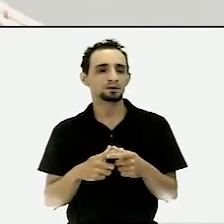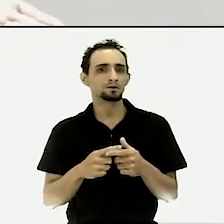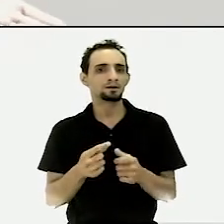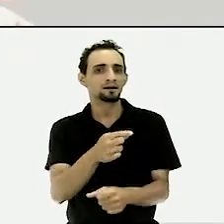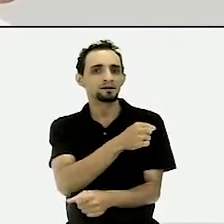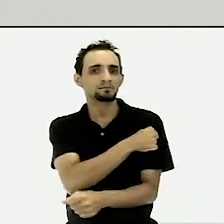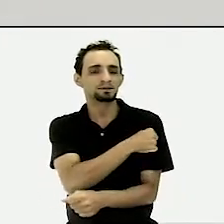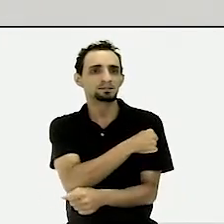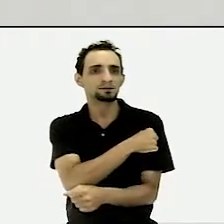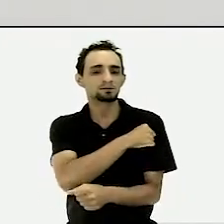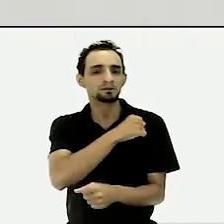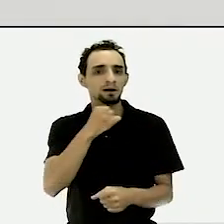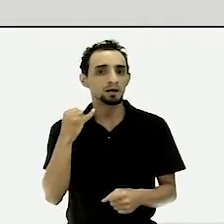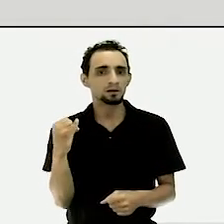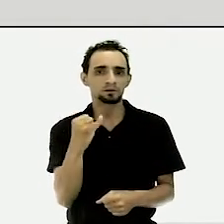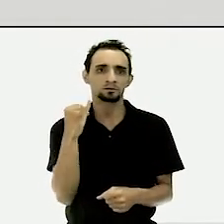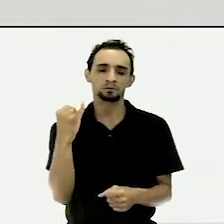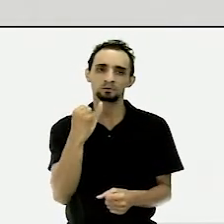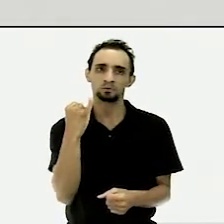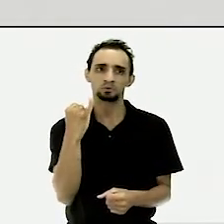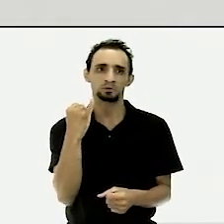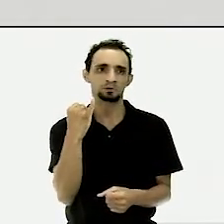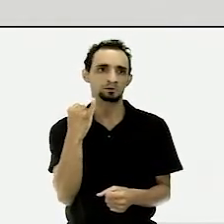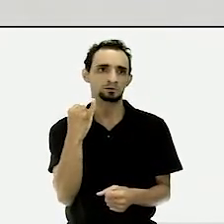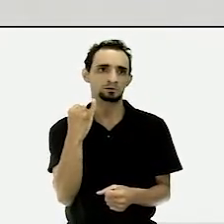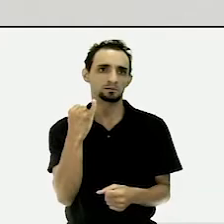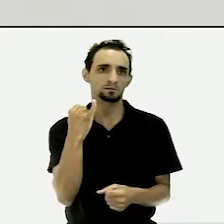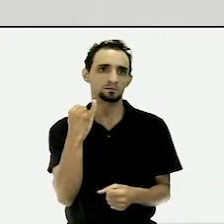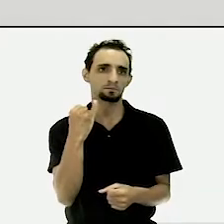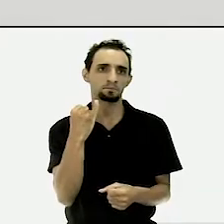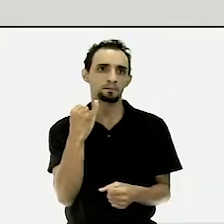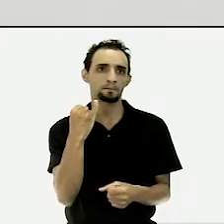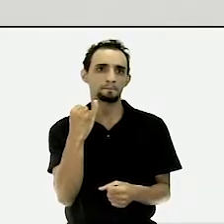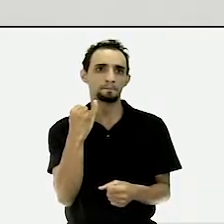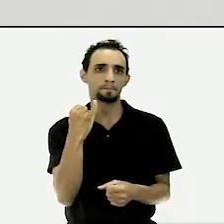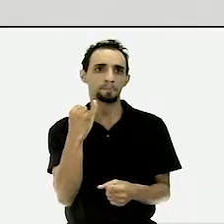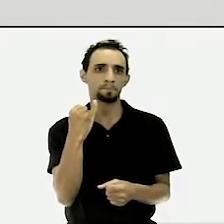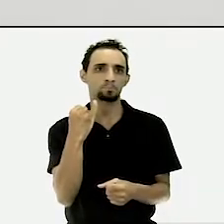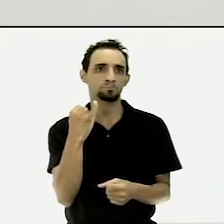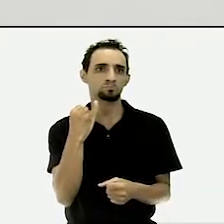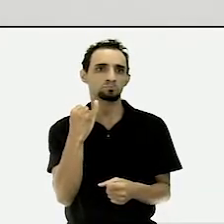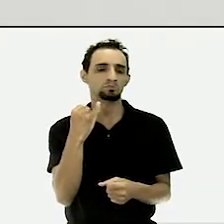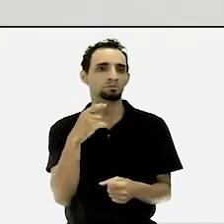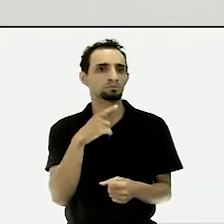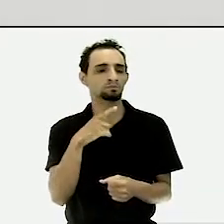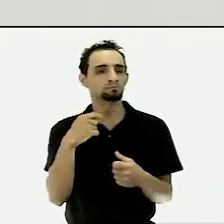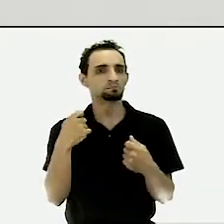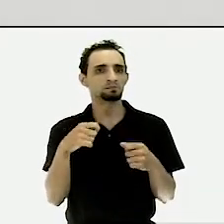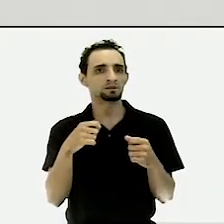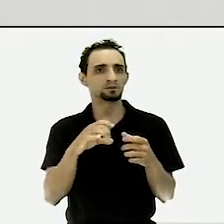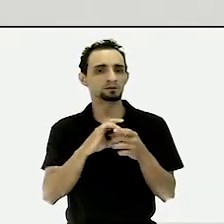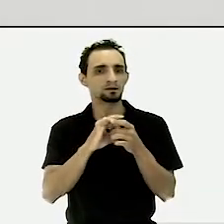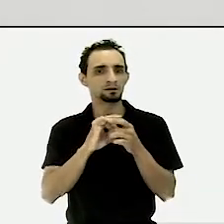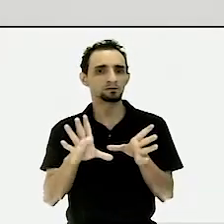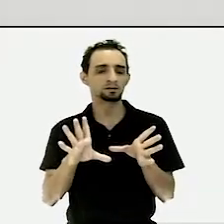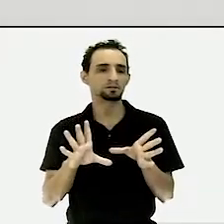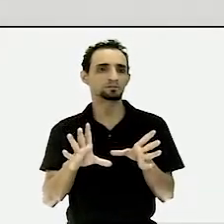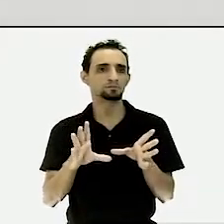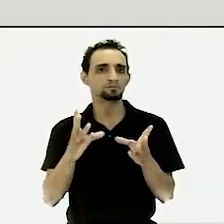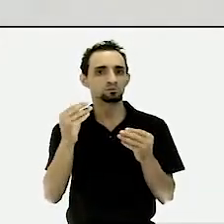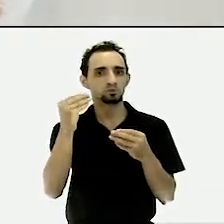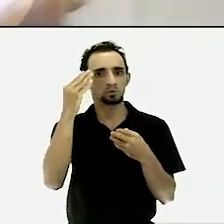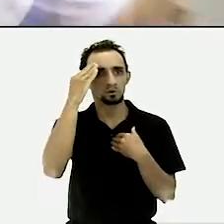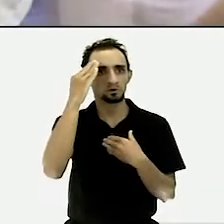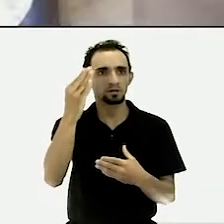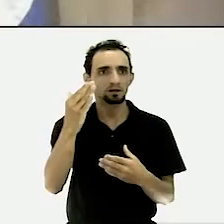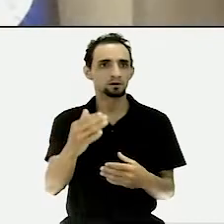dessa é desespero. As pessoas querem ser vacinadas. Mas nada que se não se converse, Marcos. Eu acho que eu não vejo dificuldade nisso. Com certeza. Tá bom? Obrigado. Então, eu